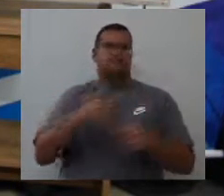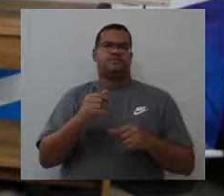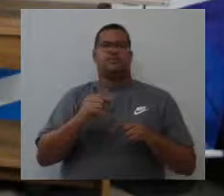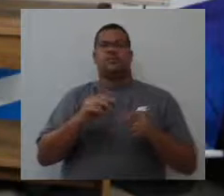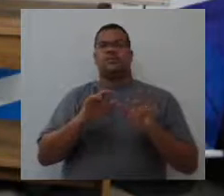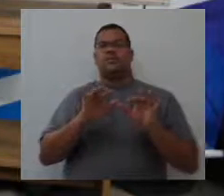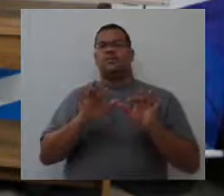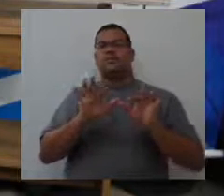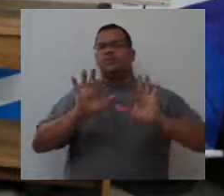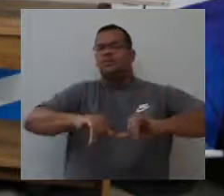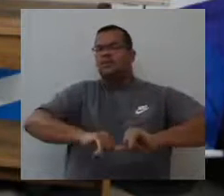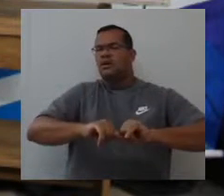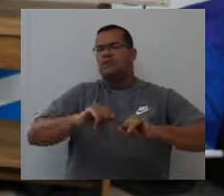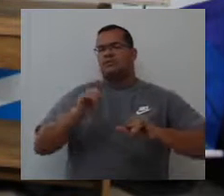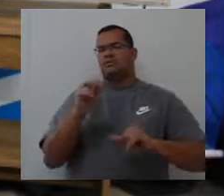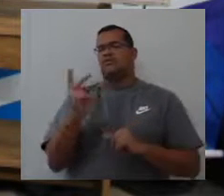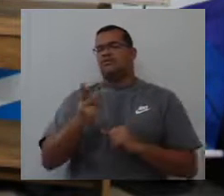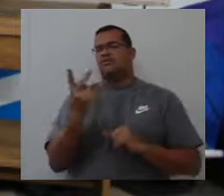final